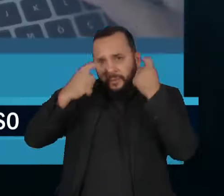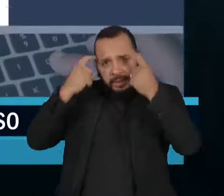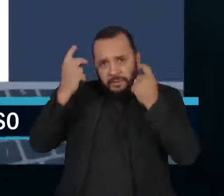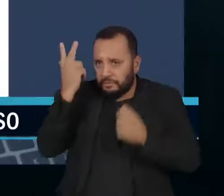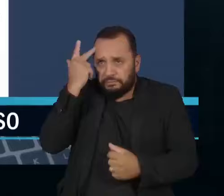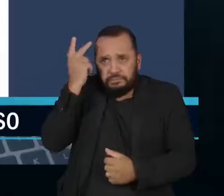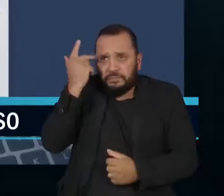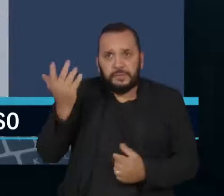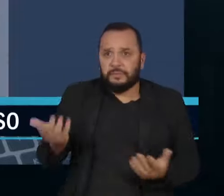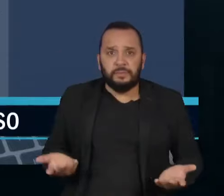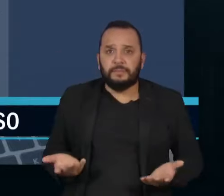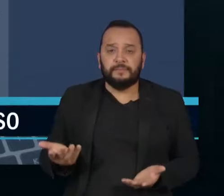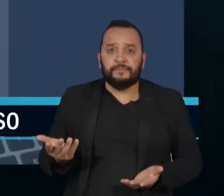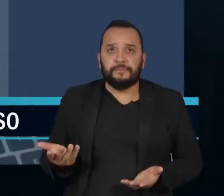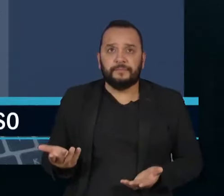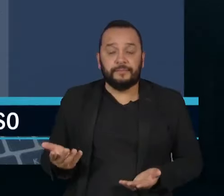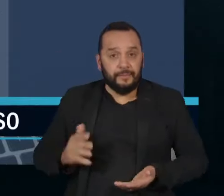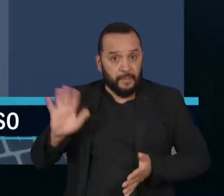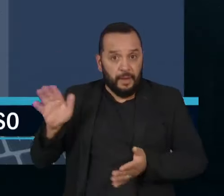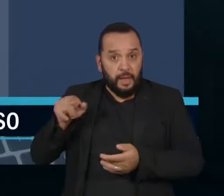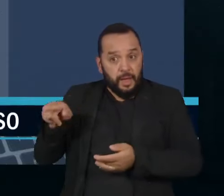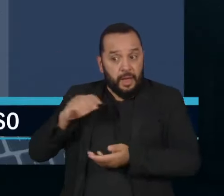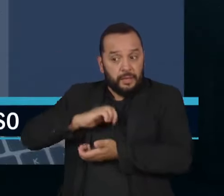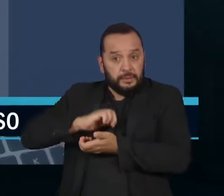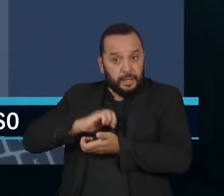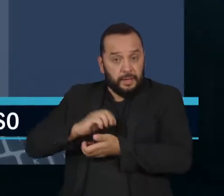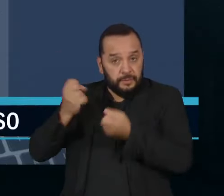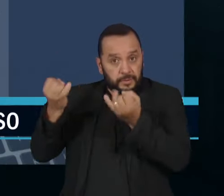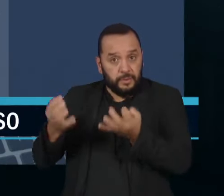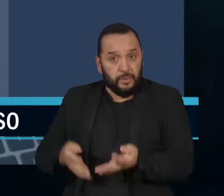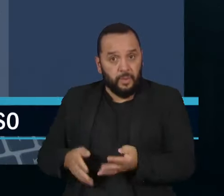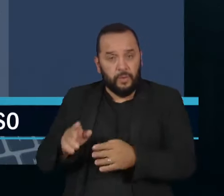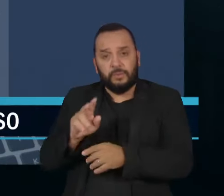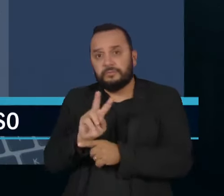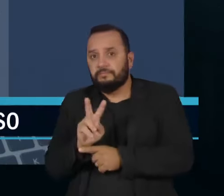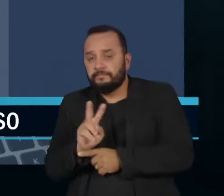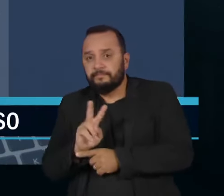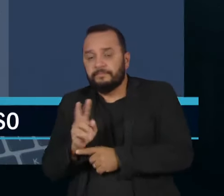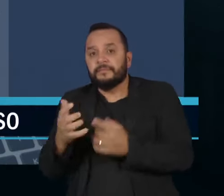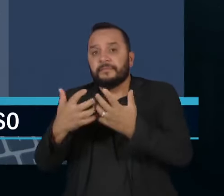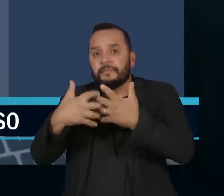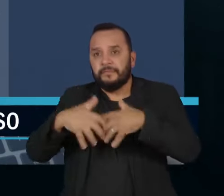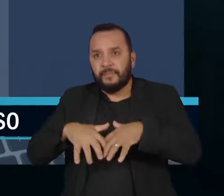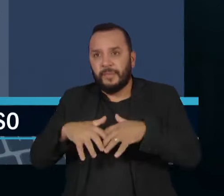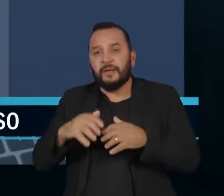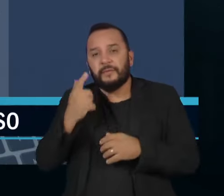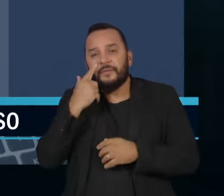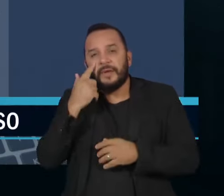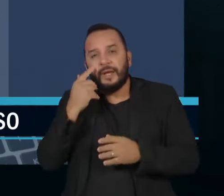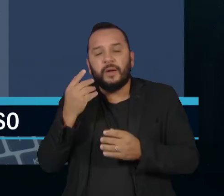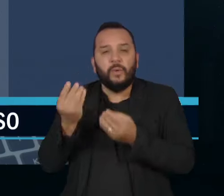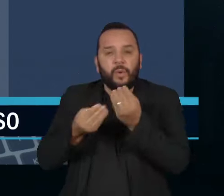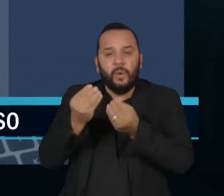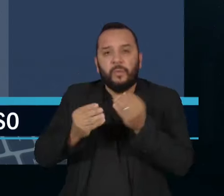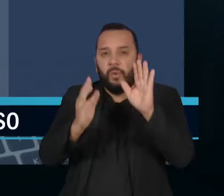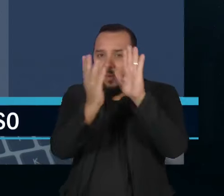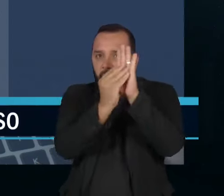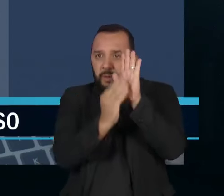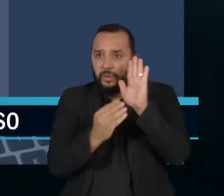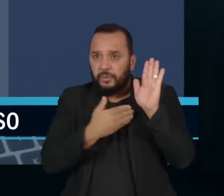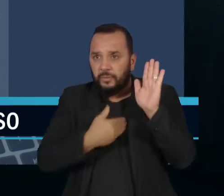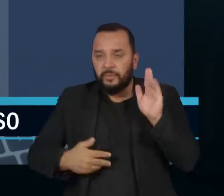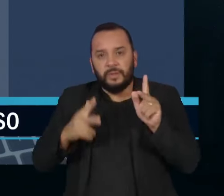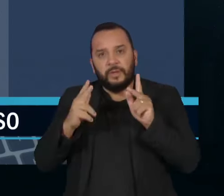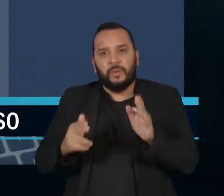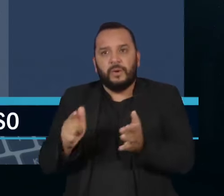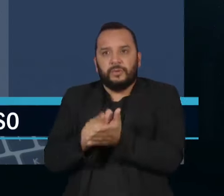nota o STF afirma que o monitoramento funcionará como uma espécie de clipagem do conteúdo público Como já ocorre com os